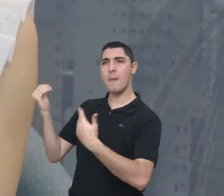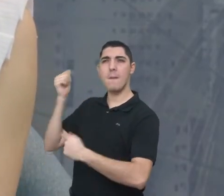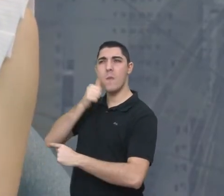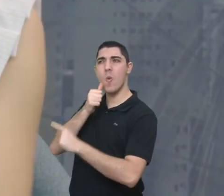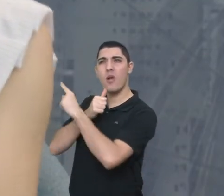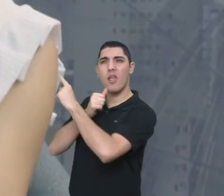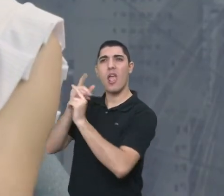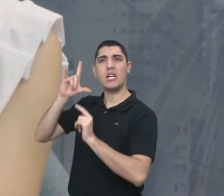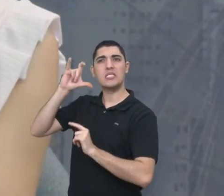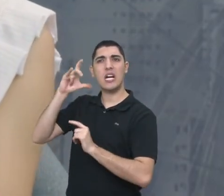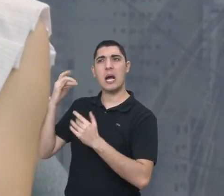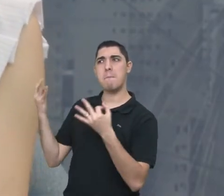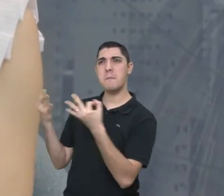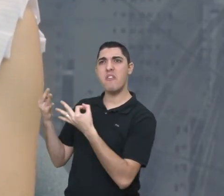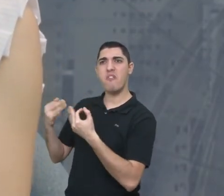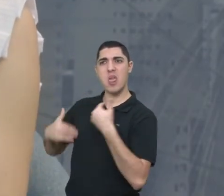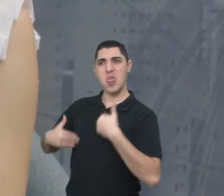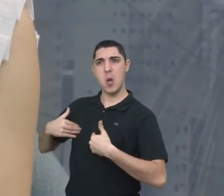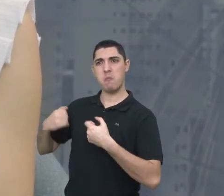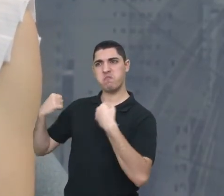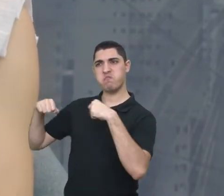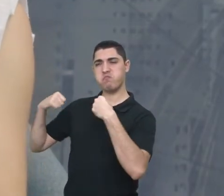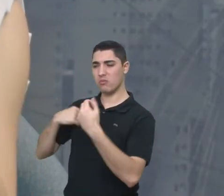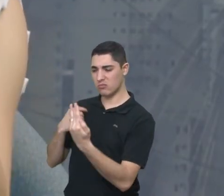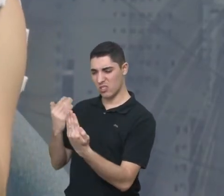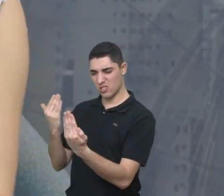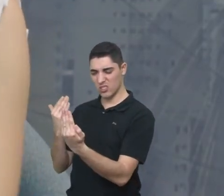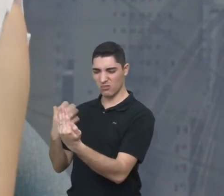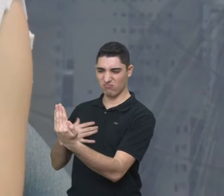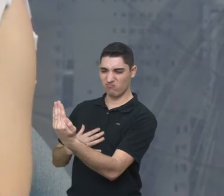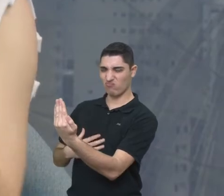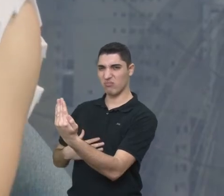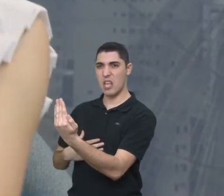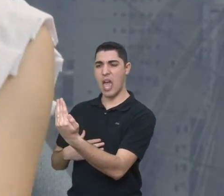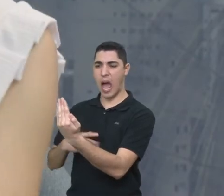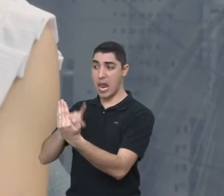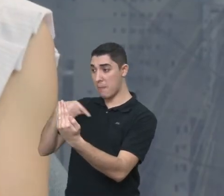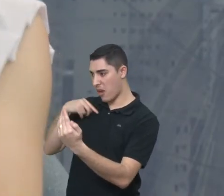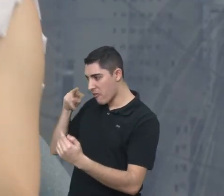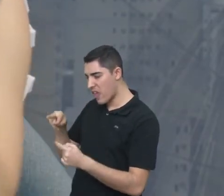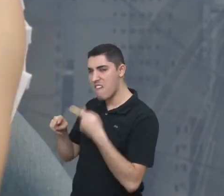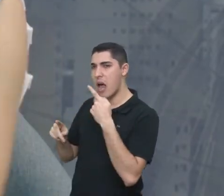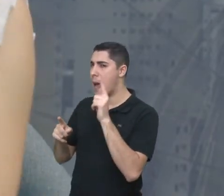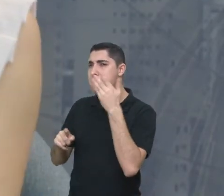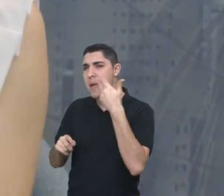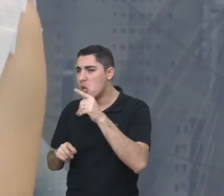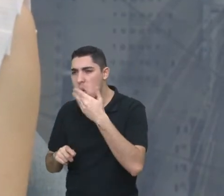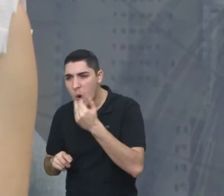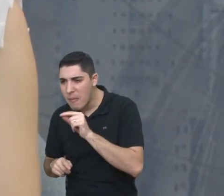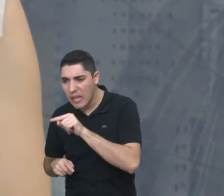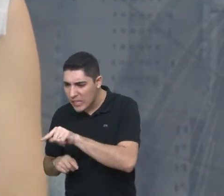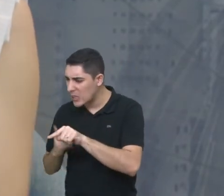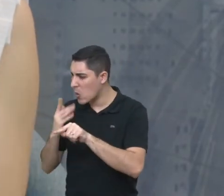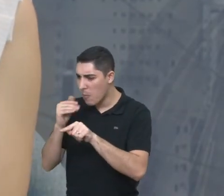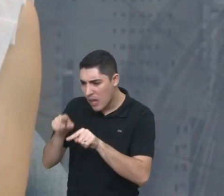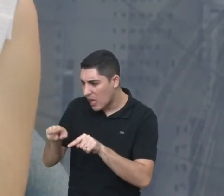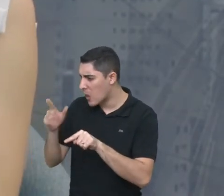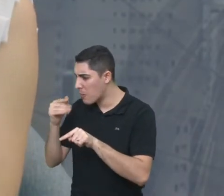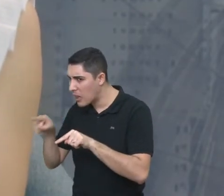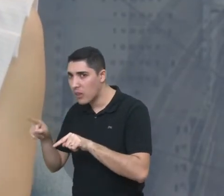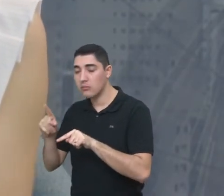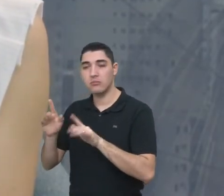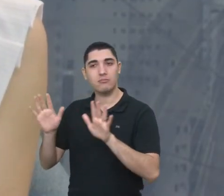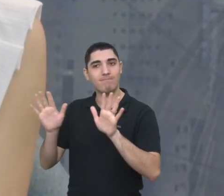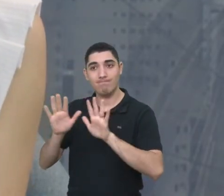satisfeito. Junta ainda os discursos que também são divulgados, né? Que é só você fechar a boca, ou não coma isso. E isso